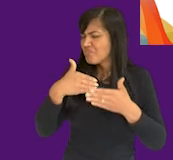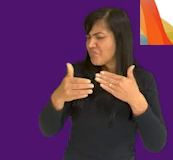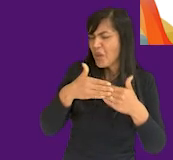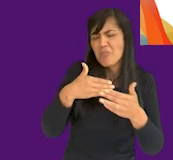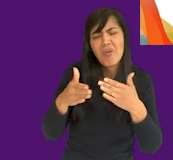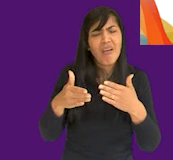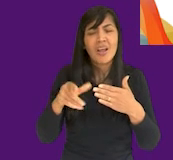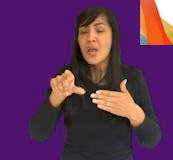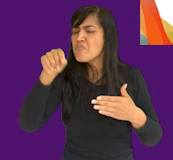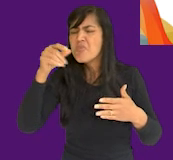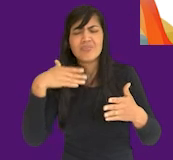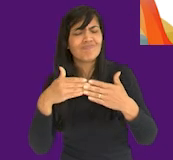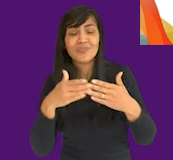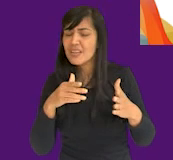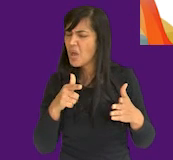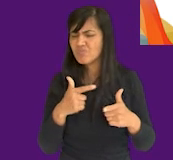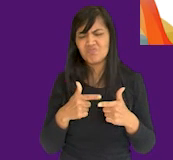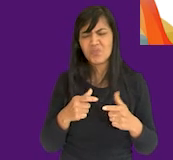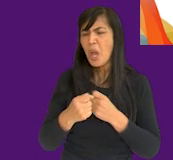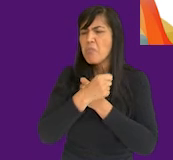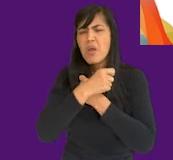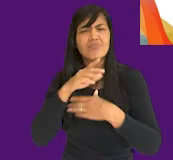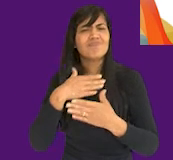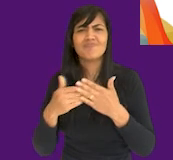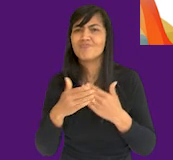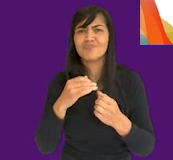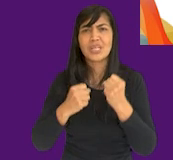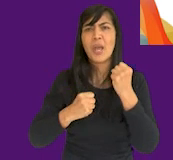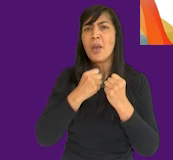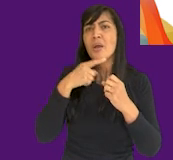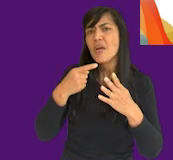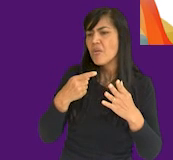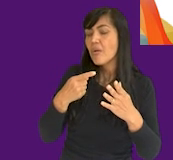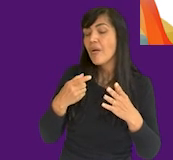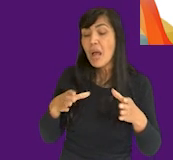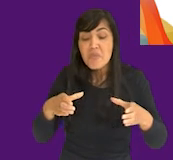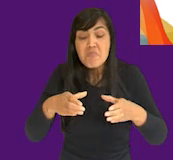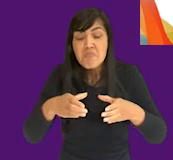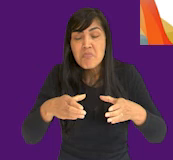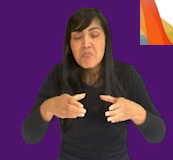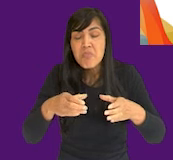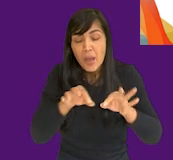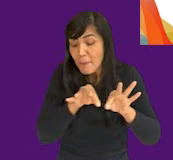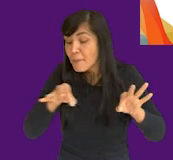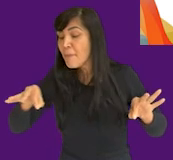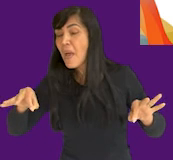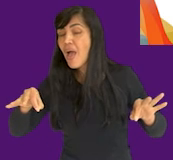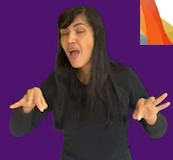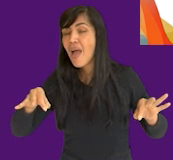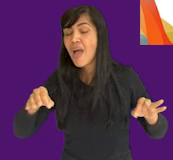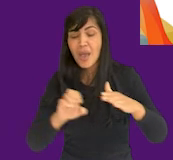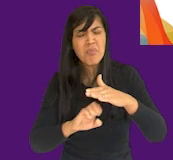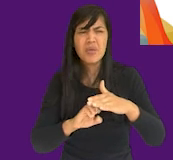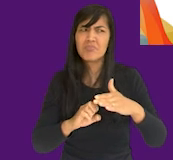concorrente então não importa que tipo de setor mas não é uma questão de problema de indústrias com relação ao tamanho da empresa